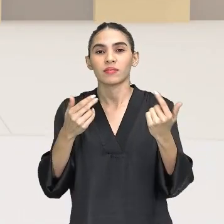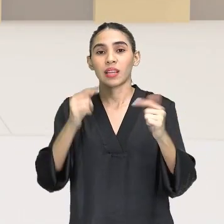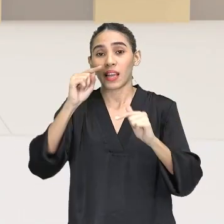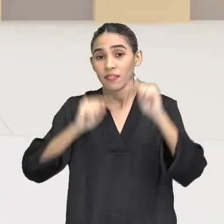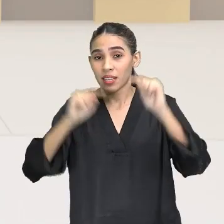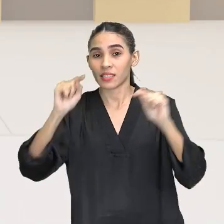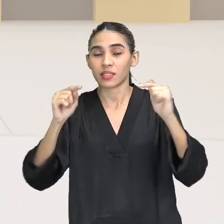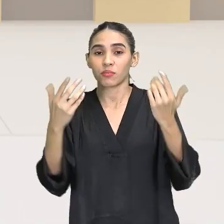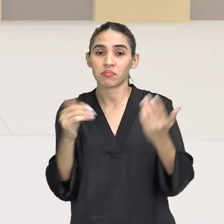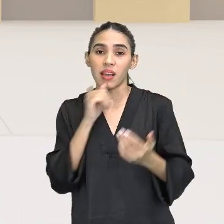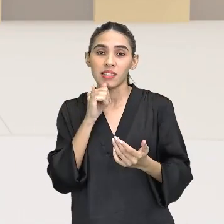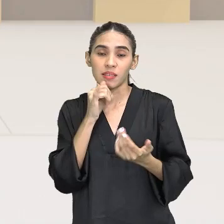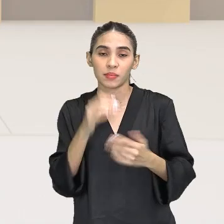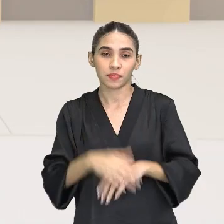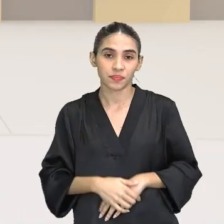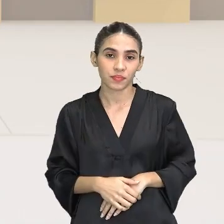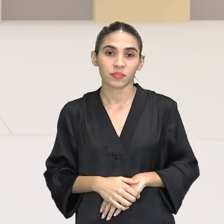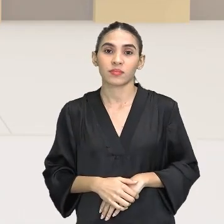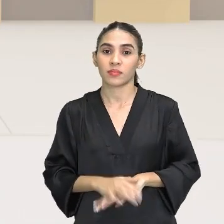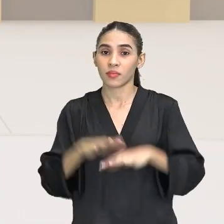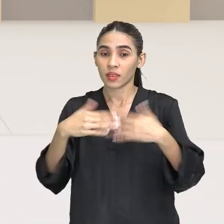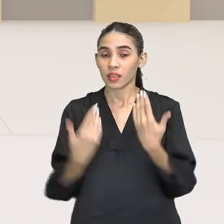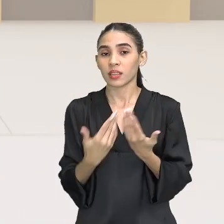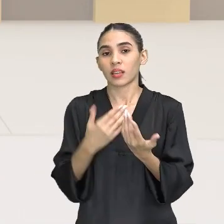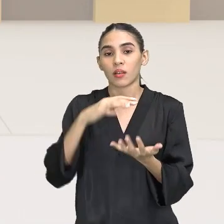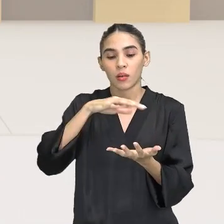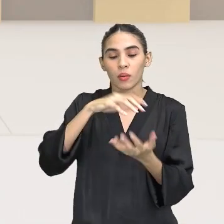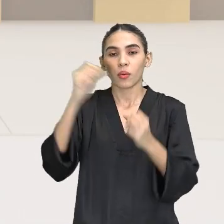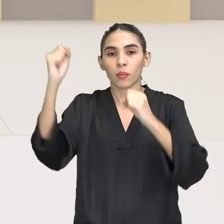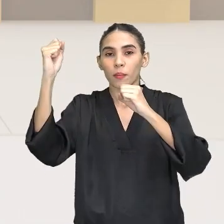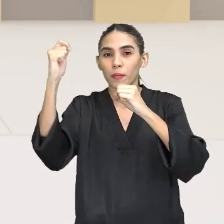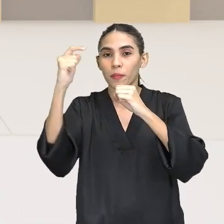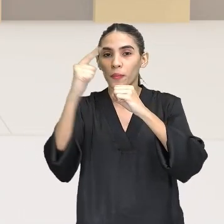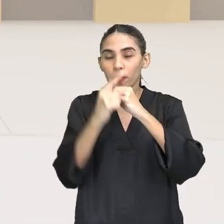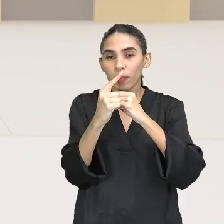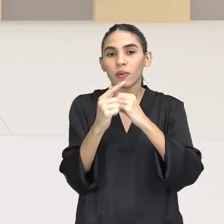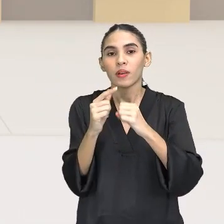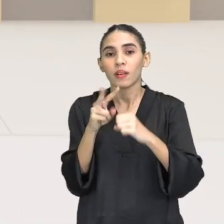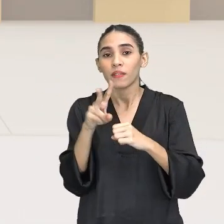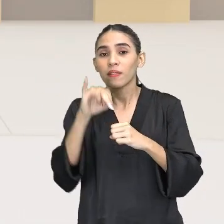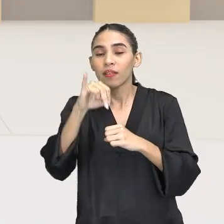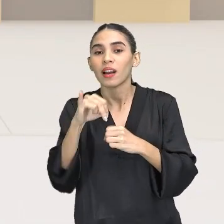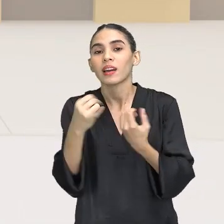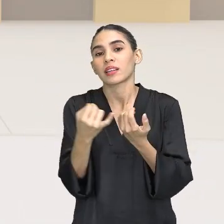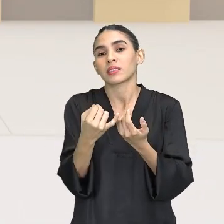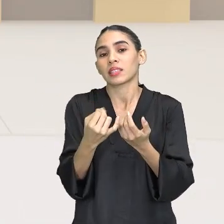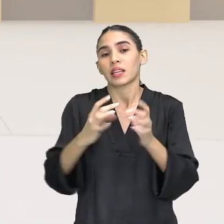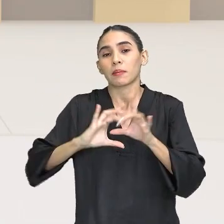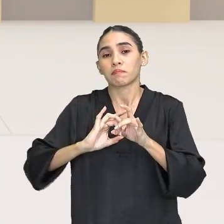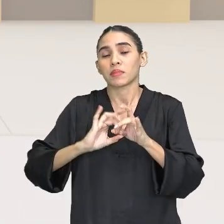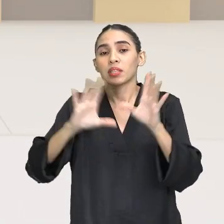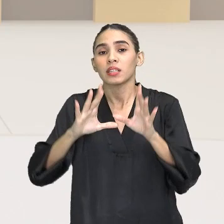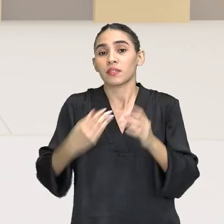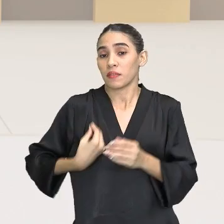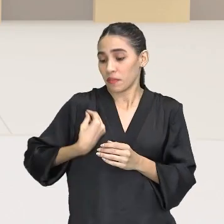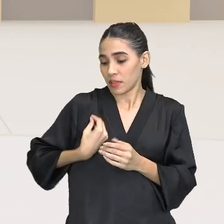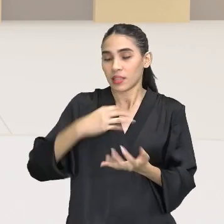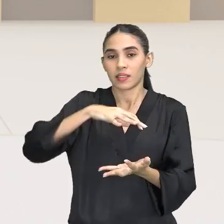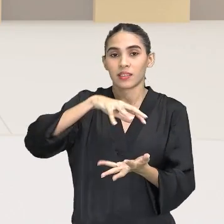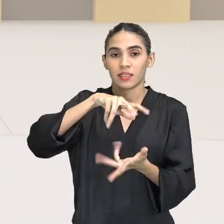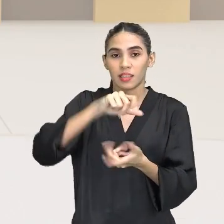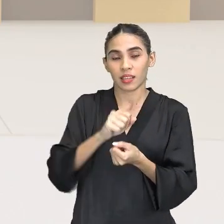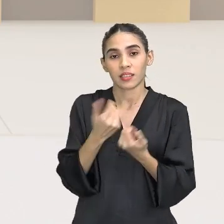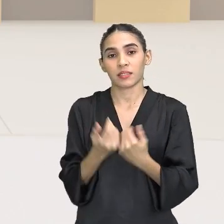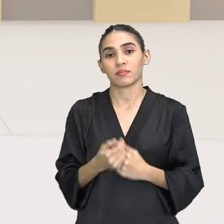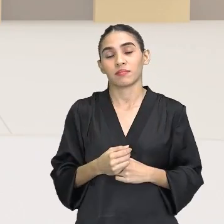temperatura, por exemplo. E aí, justamente, esse efeito estufa, ele vai permitir com que nós tenhamos a vida no planeta Terra. Uma